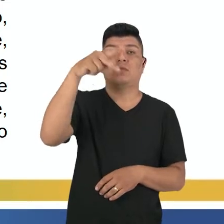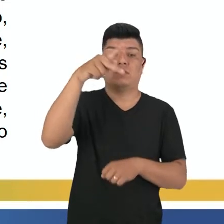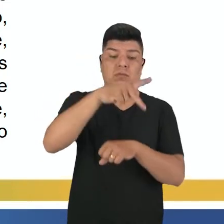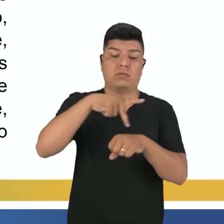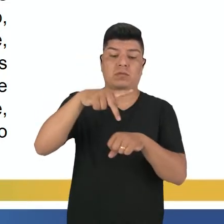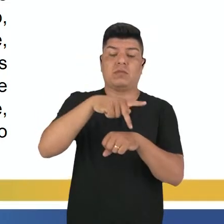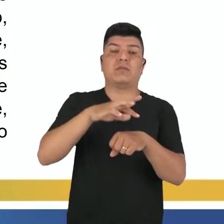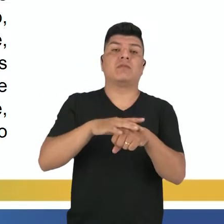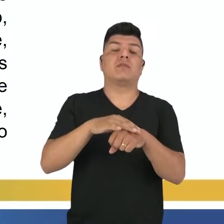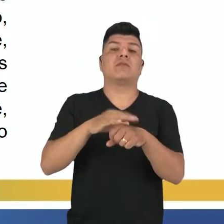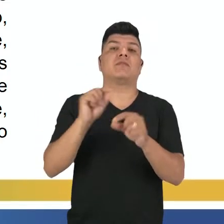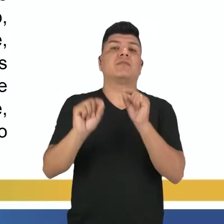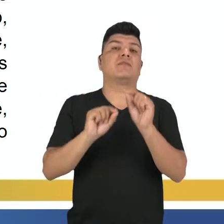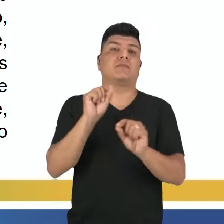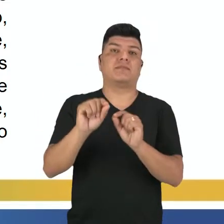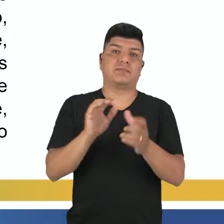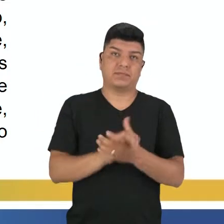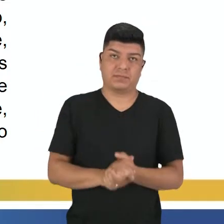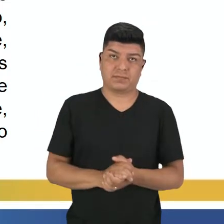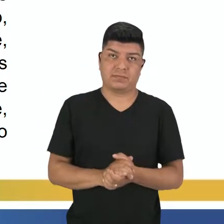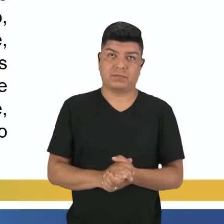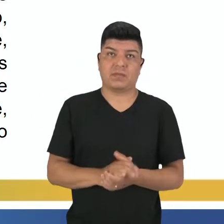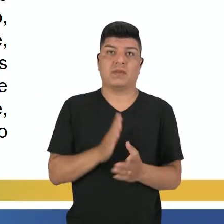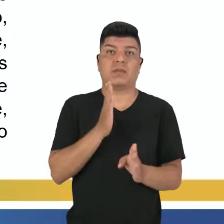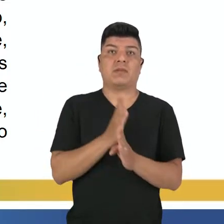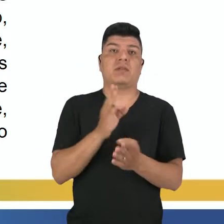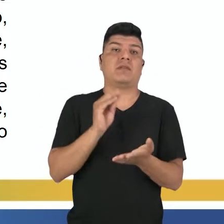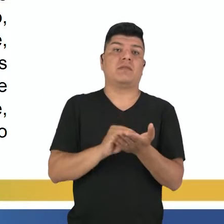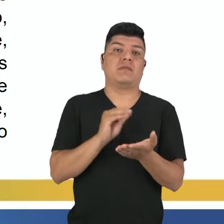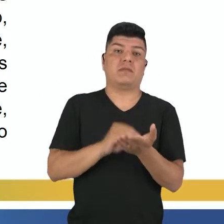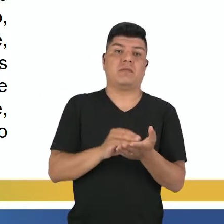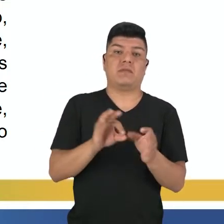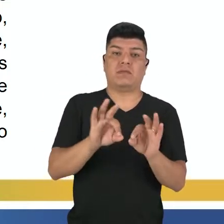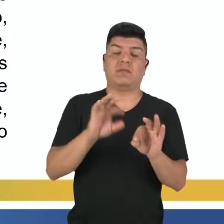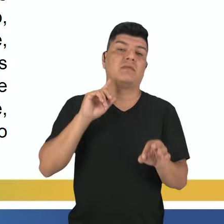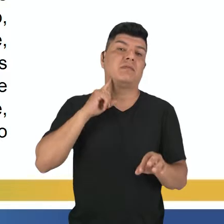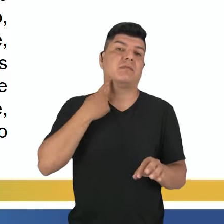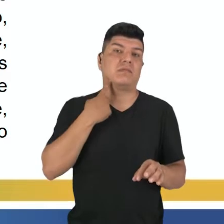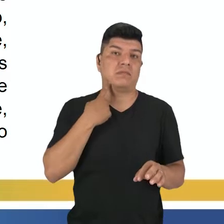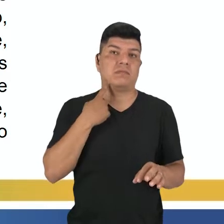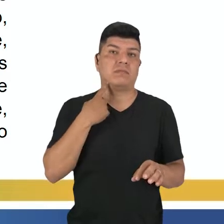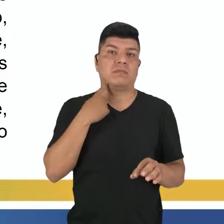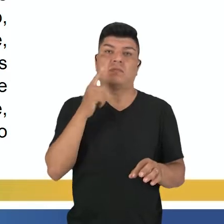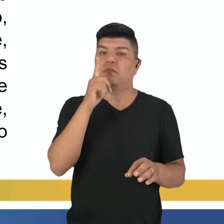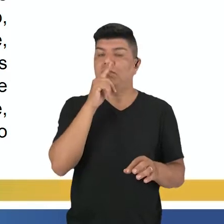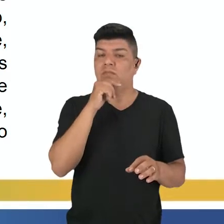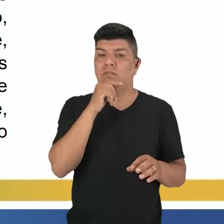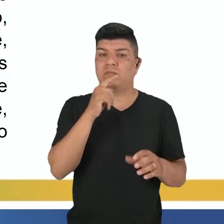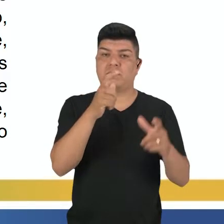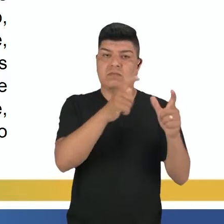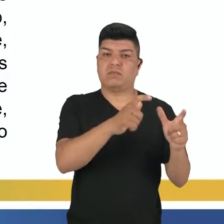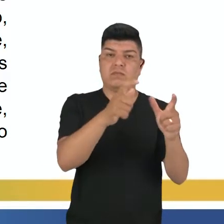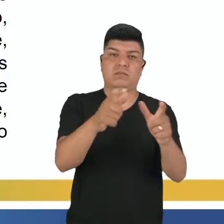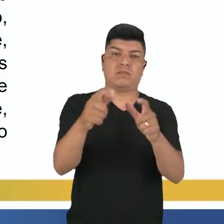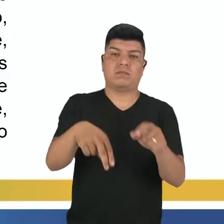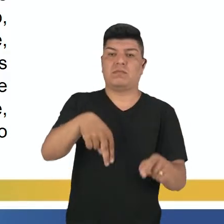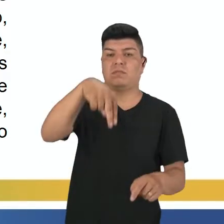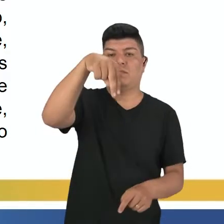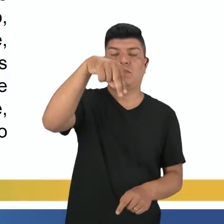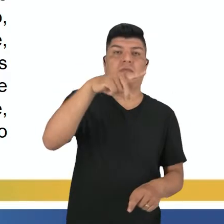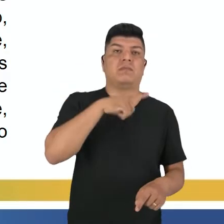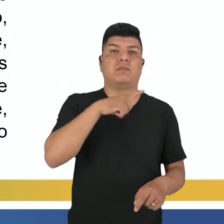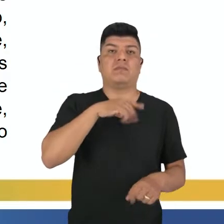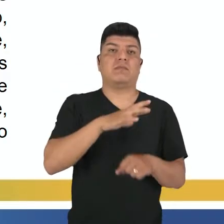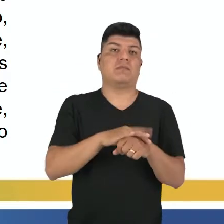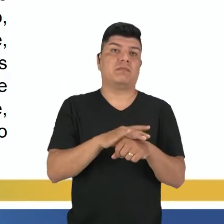nós adoecemos de quê? Bom, devido à ausência de saneamento básico na maior parte, né, do norte do país,